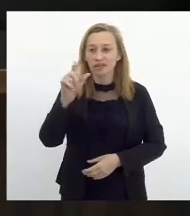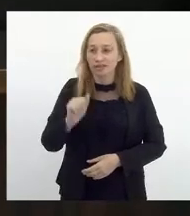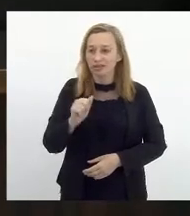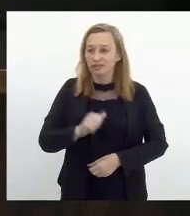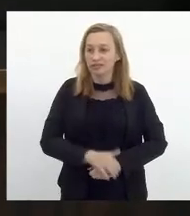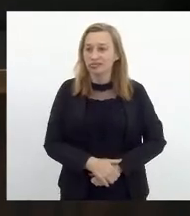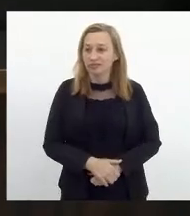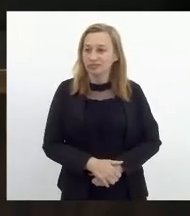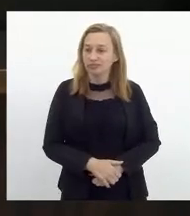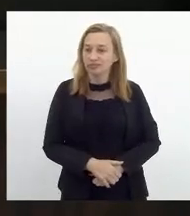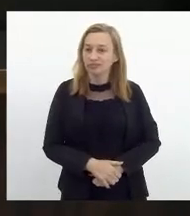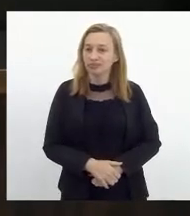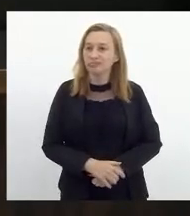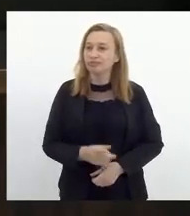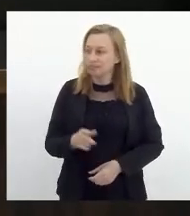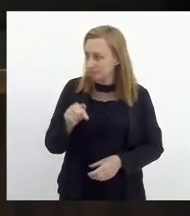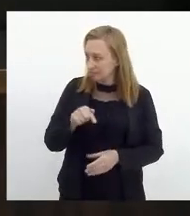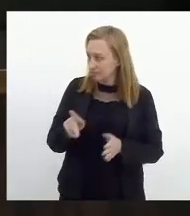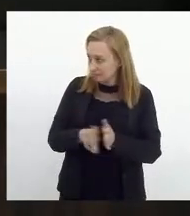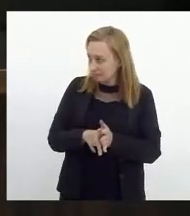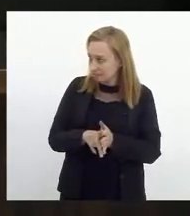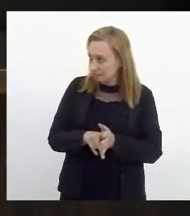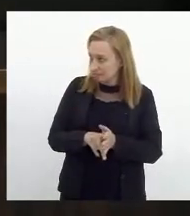Passo, sobre esse projeto. Né?